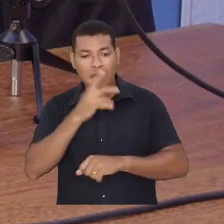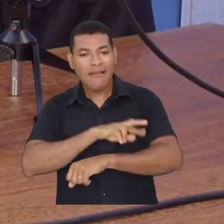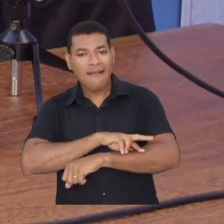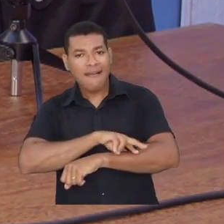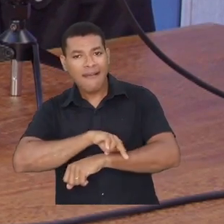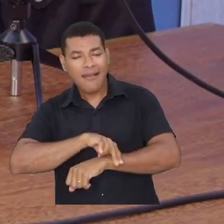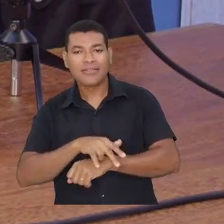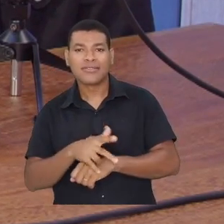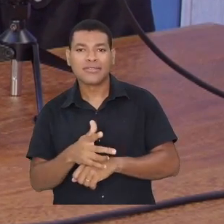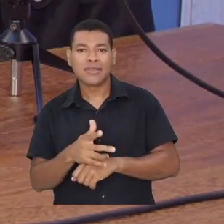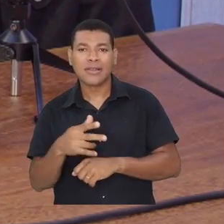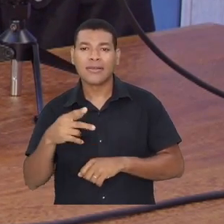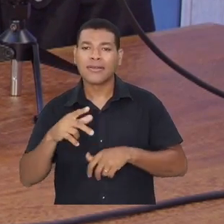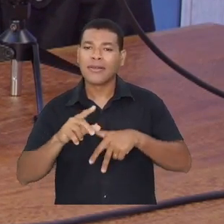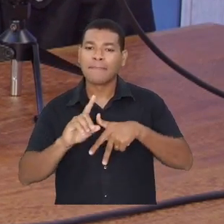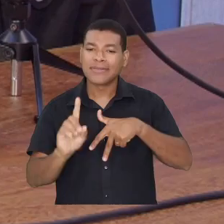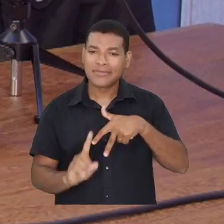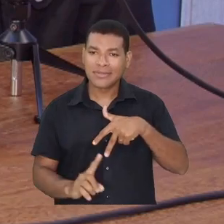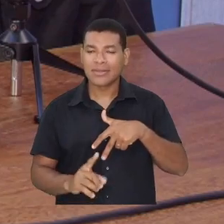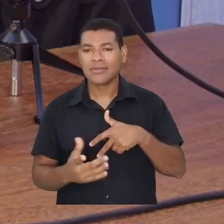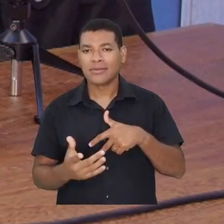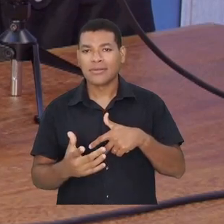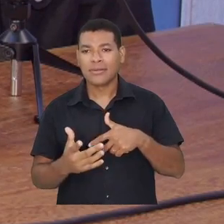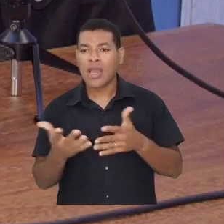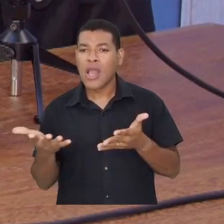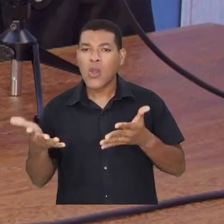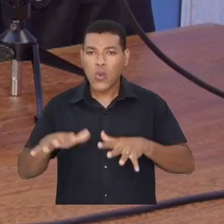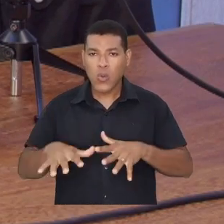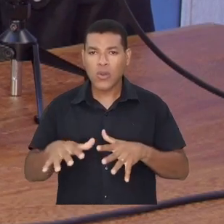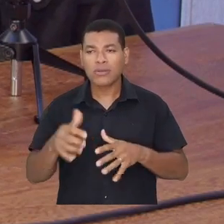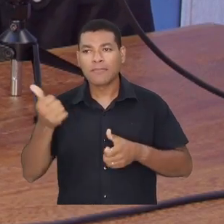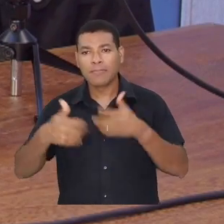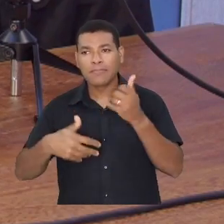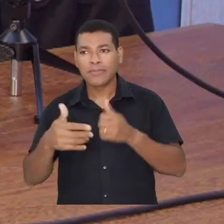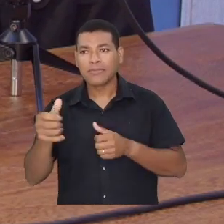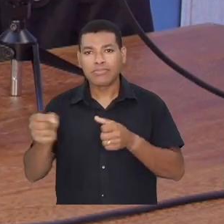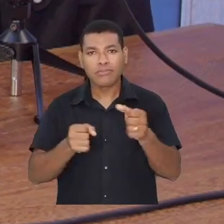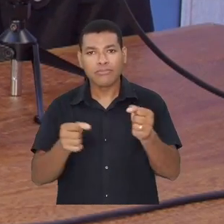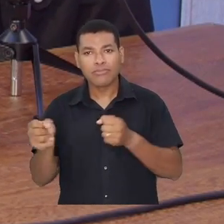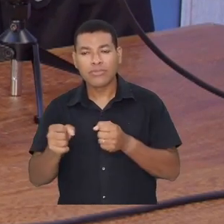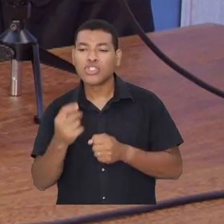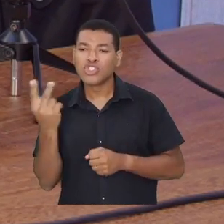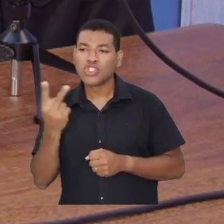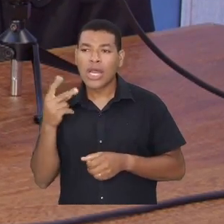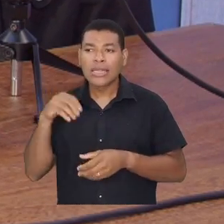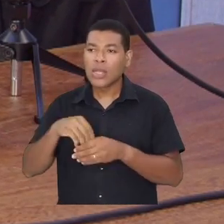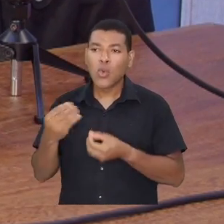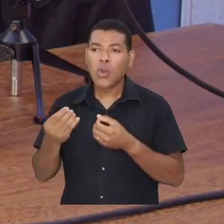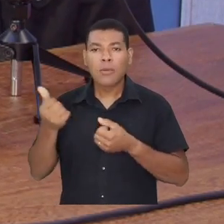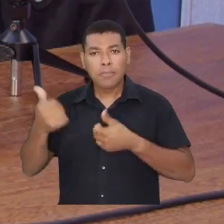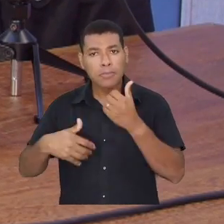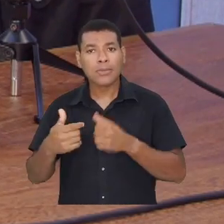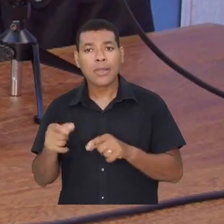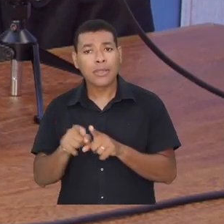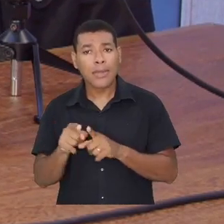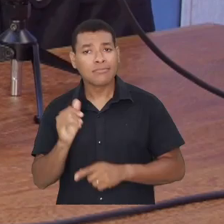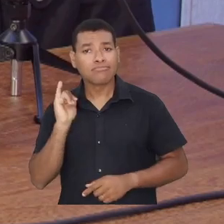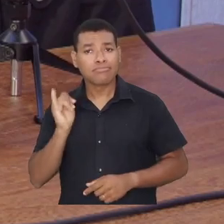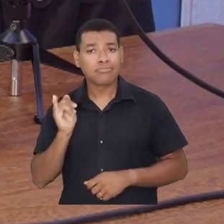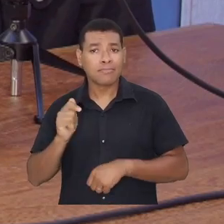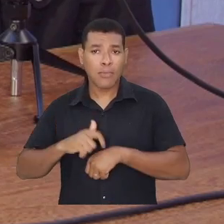raça, PCDs, enfim, incluindo as pessoas para contar a história uhum. que elas vivem ali dentro também, como na